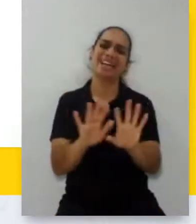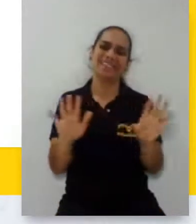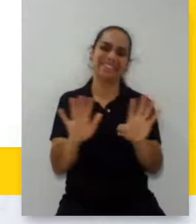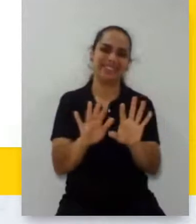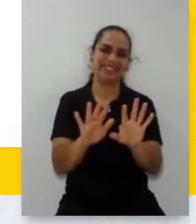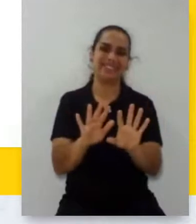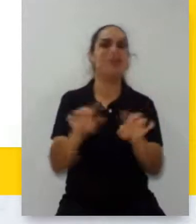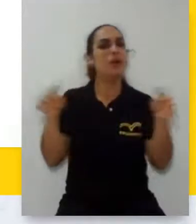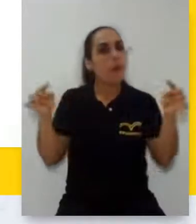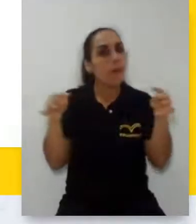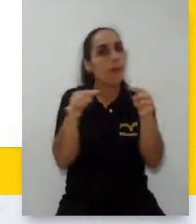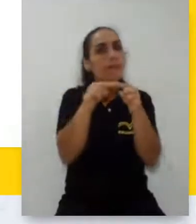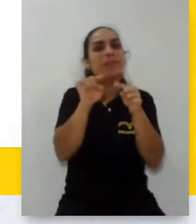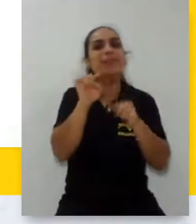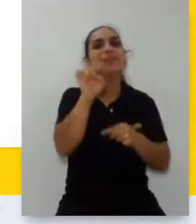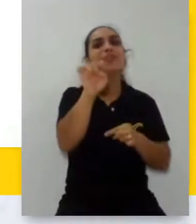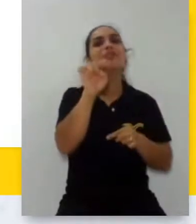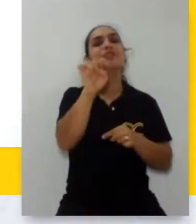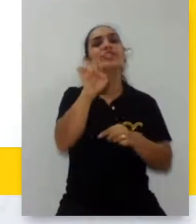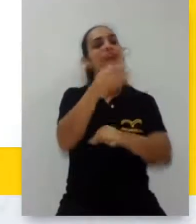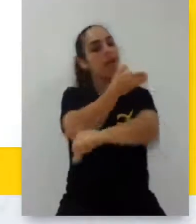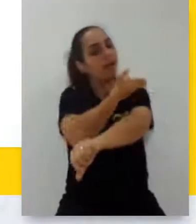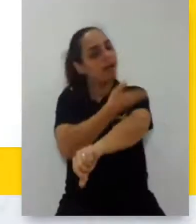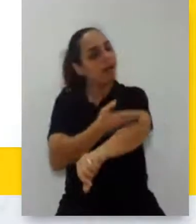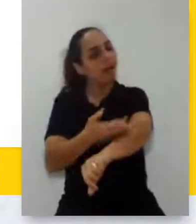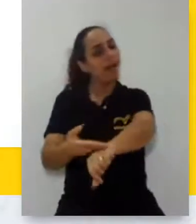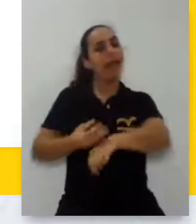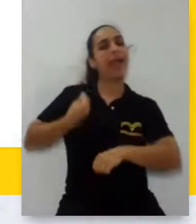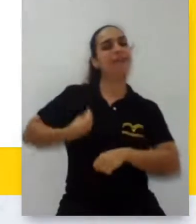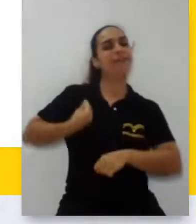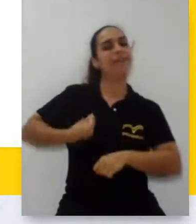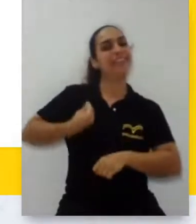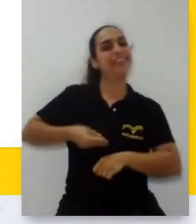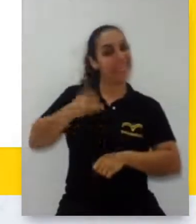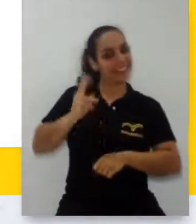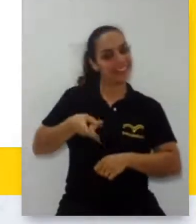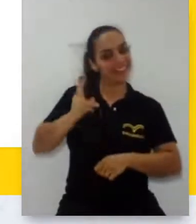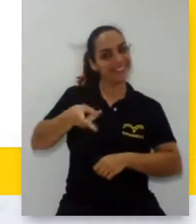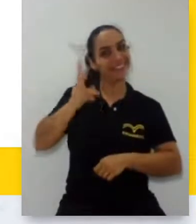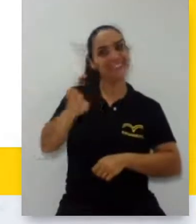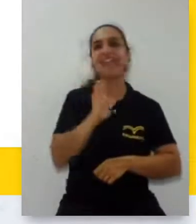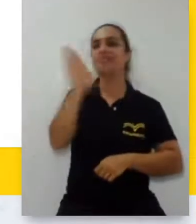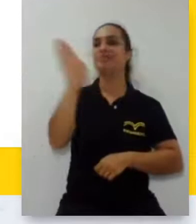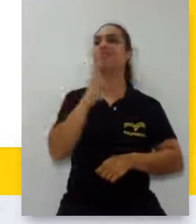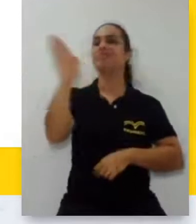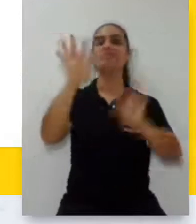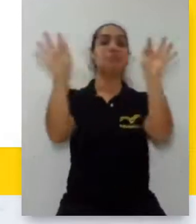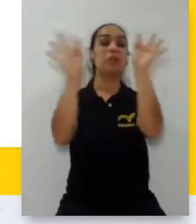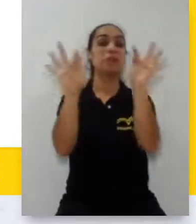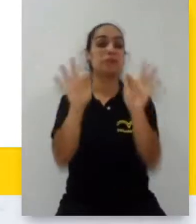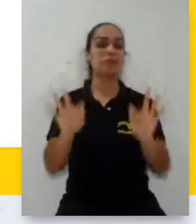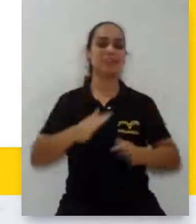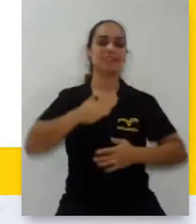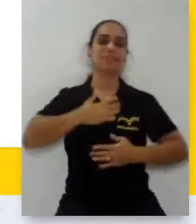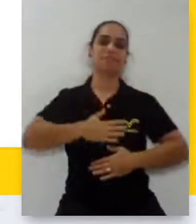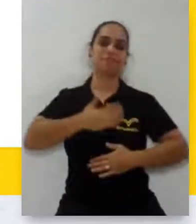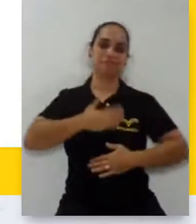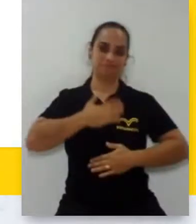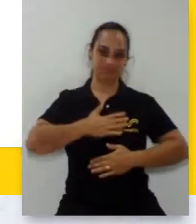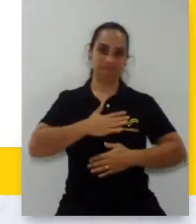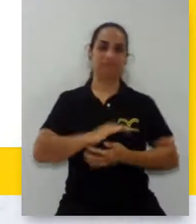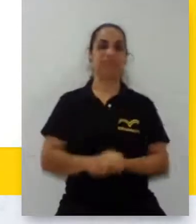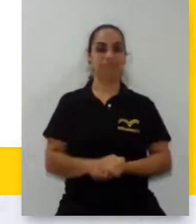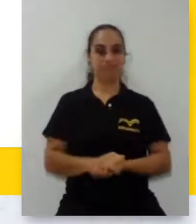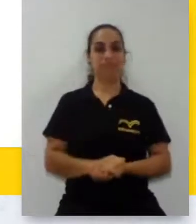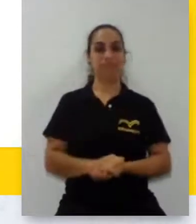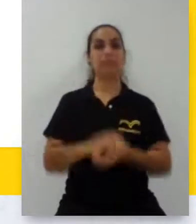incorporar esse hábito na tua vida. E aí, o que eu quero dizer para vocês é, invistam em vocês. Invistam dinheiro